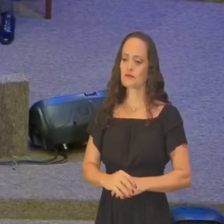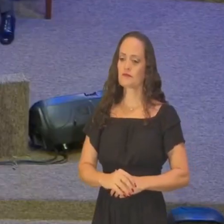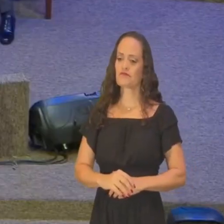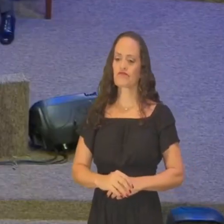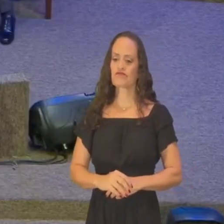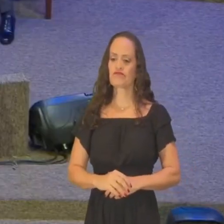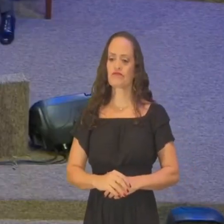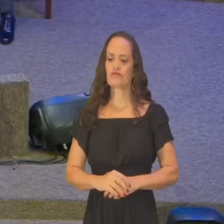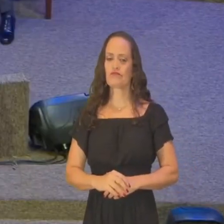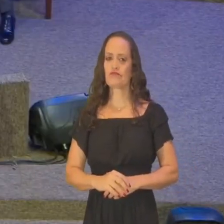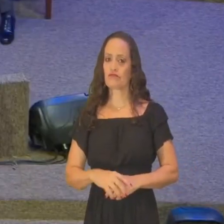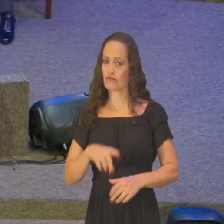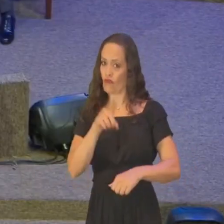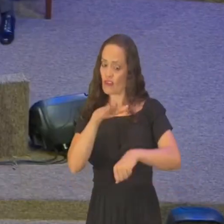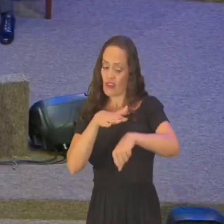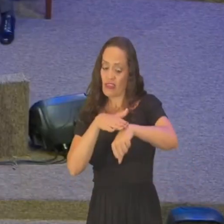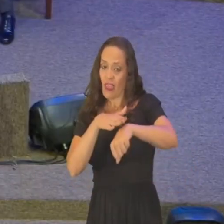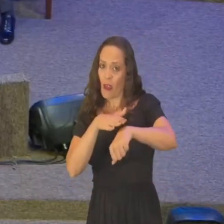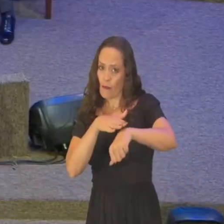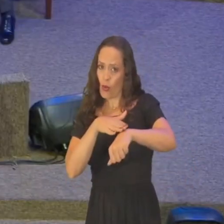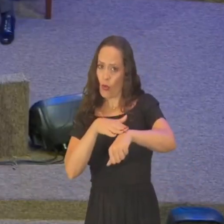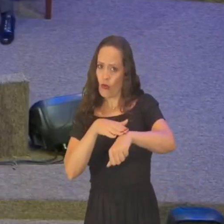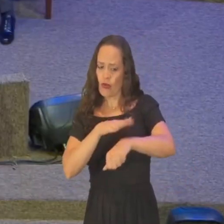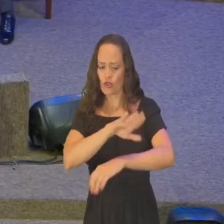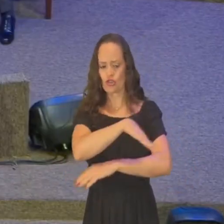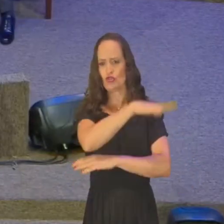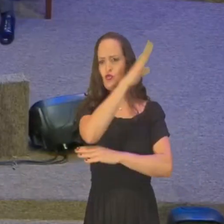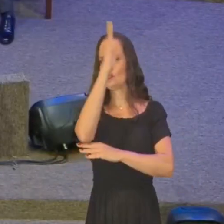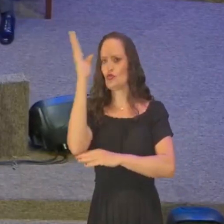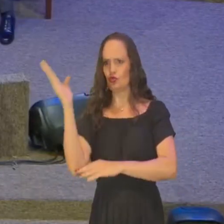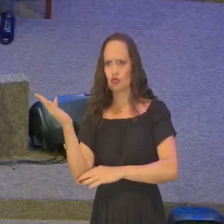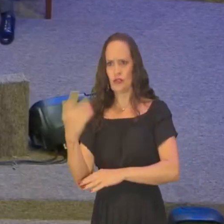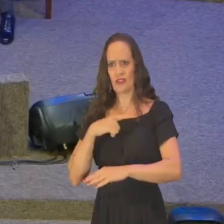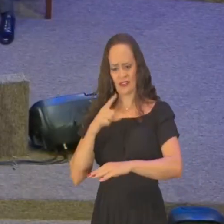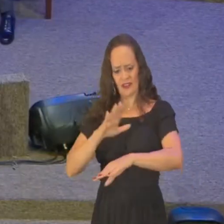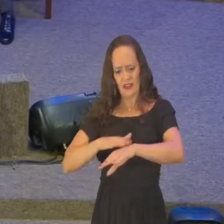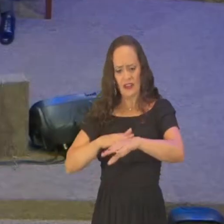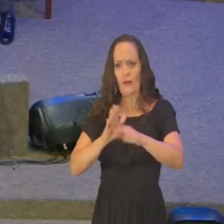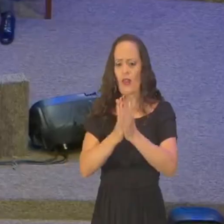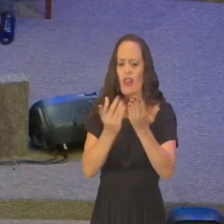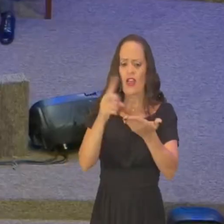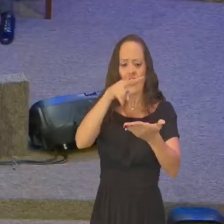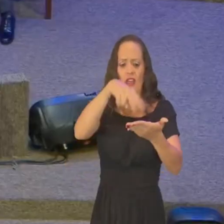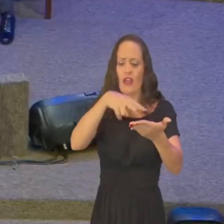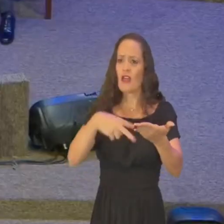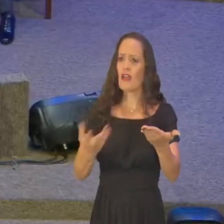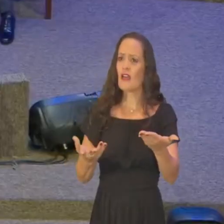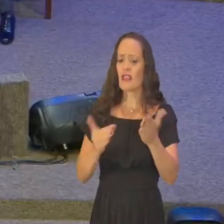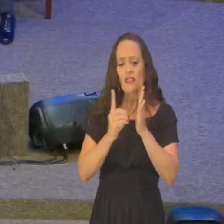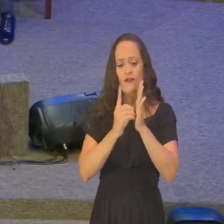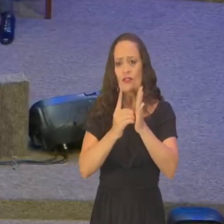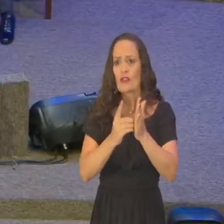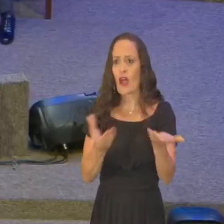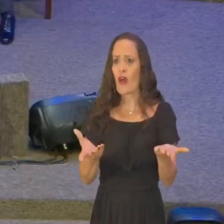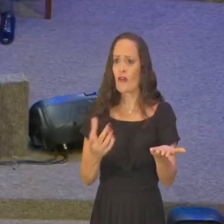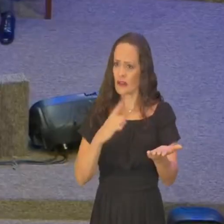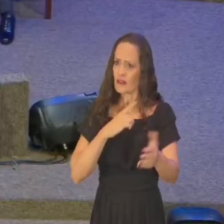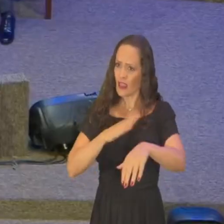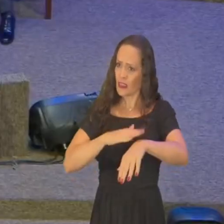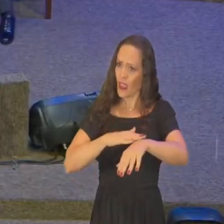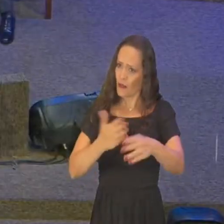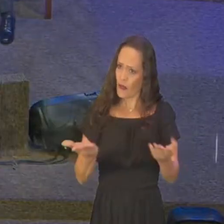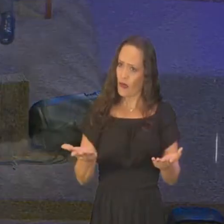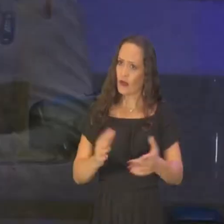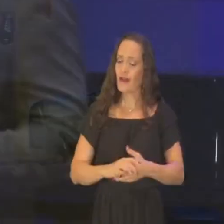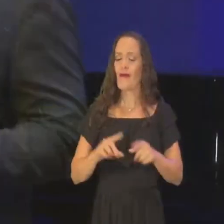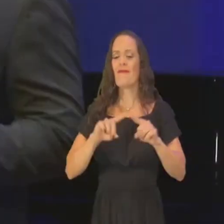Você tem tempo no seu dia de você pegar a sua Bíblia e você separar um tempo de uma leitura devocional, mas muitas vezes o que